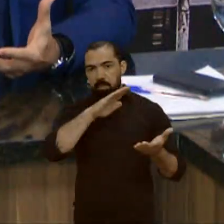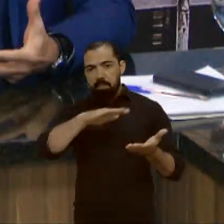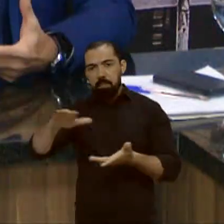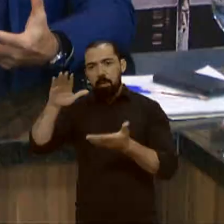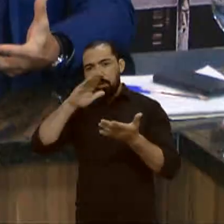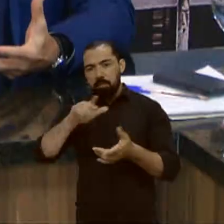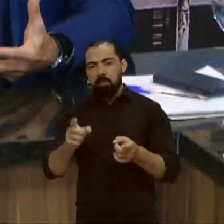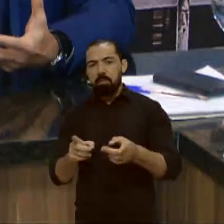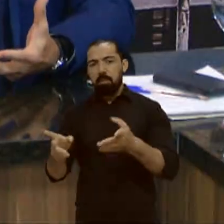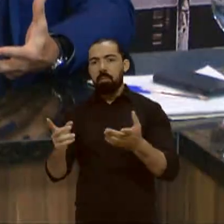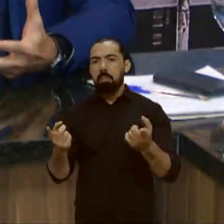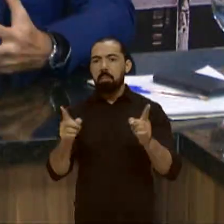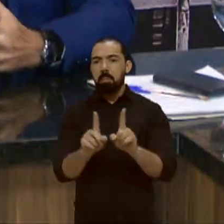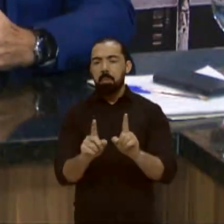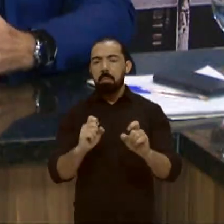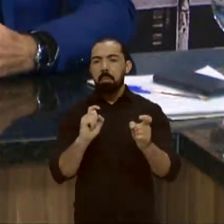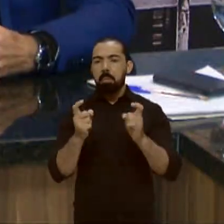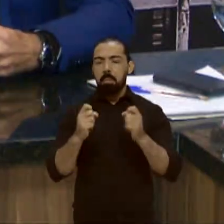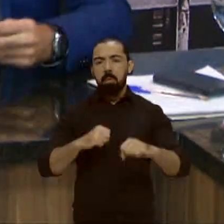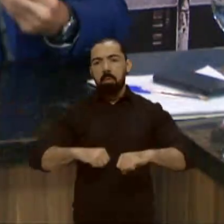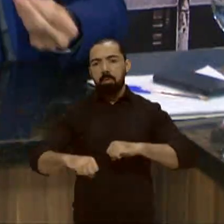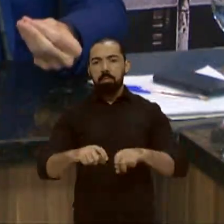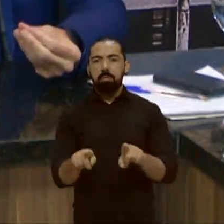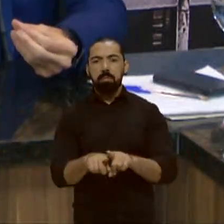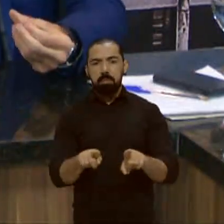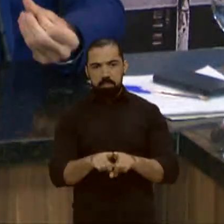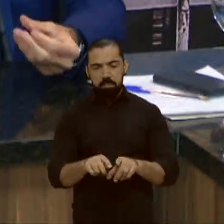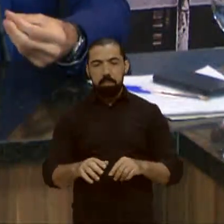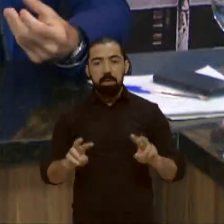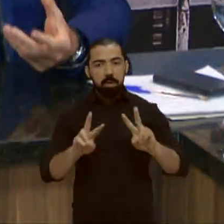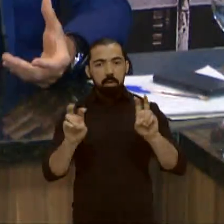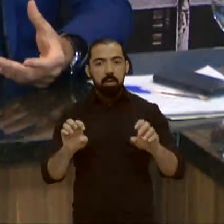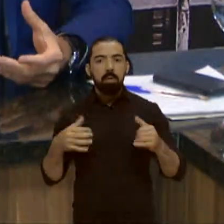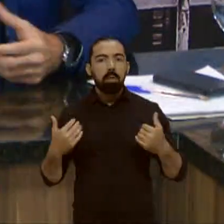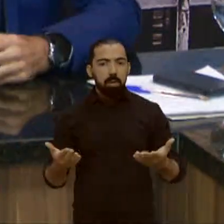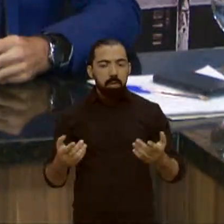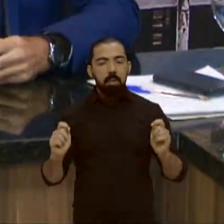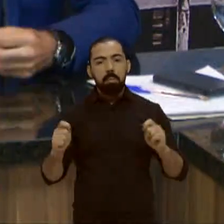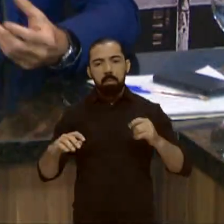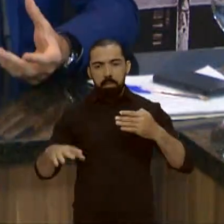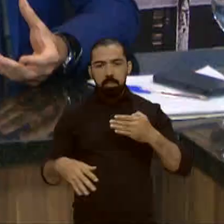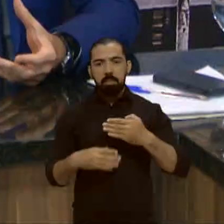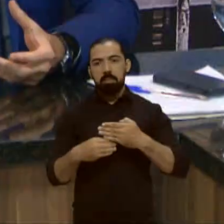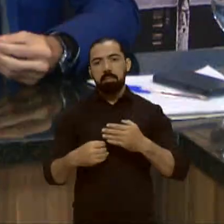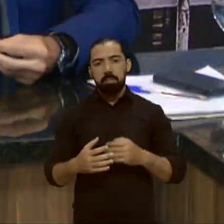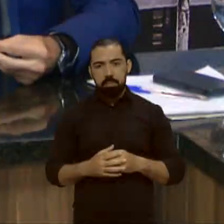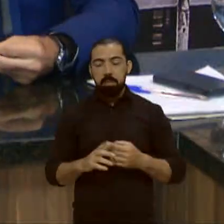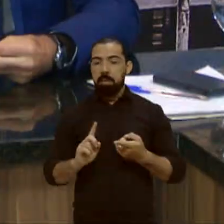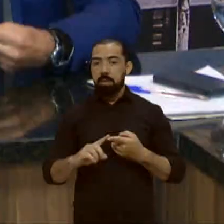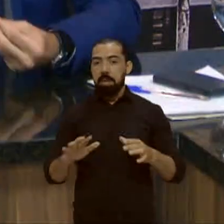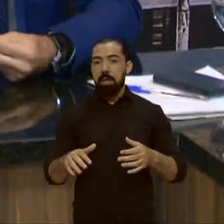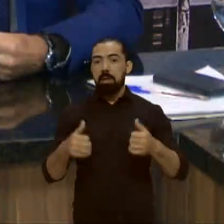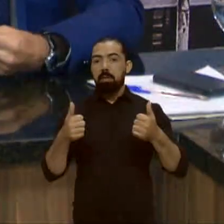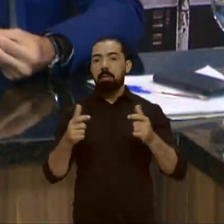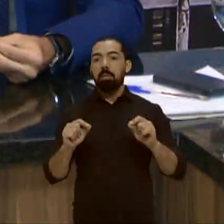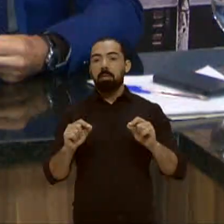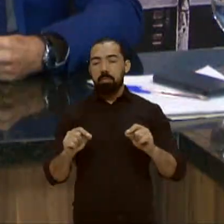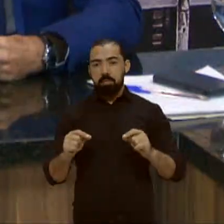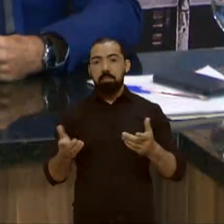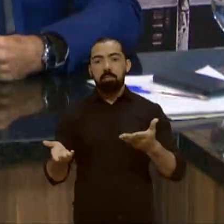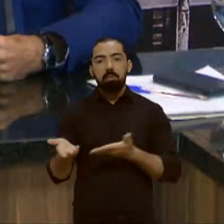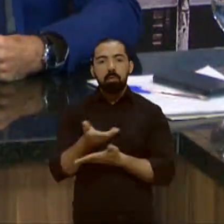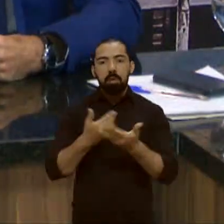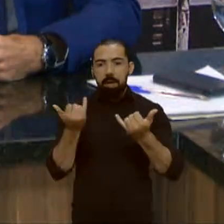a conversar, a debater e discutir conosco, questões que possam implementar e aprimorar o tráfego